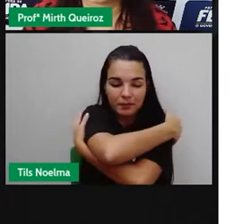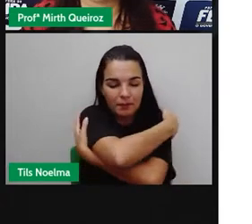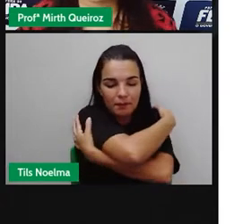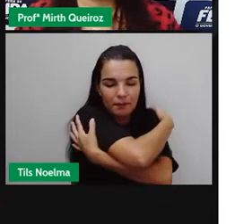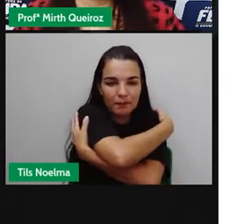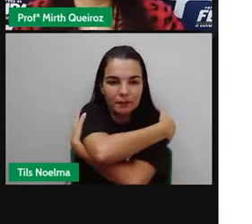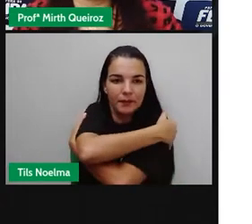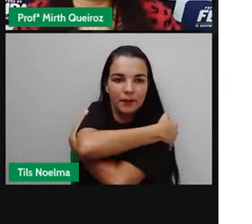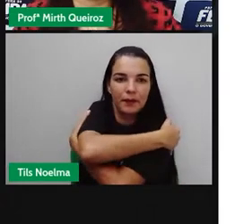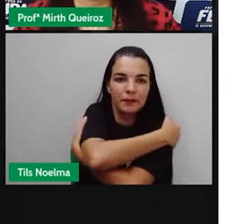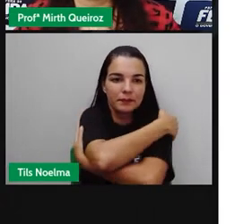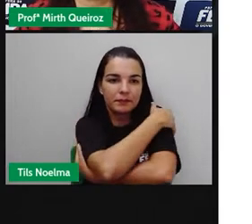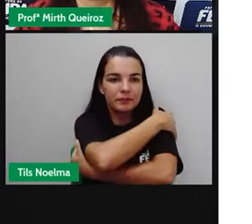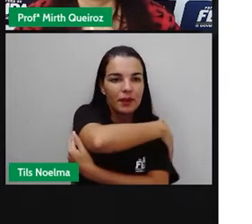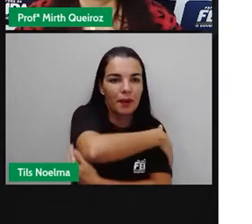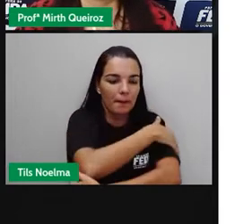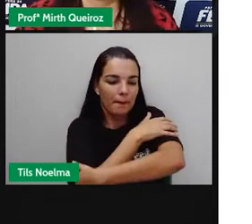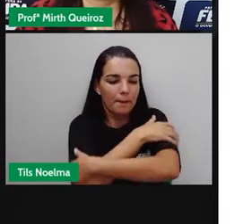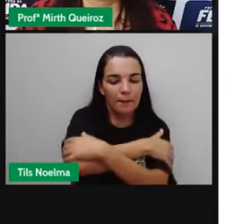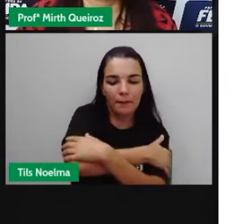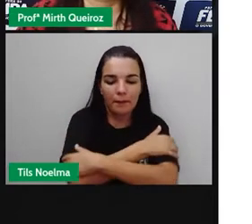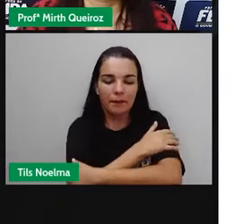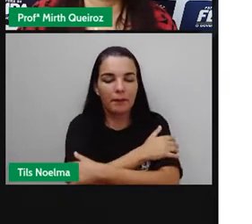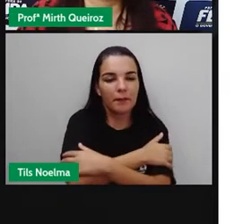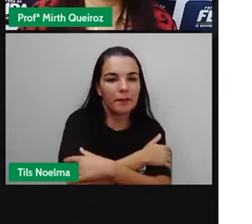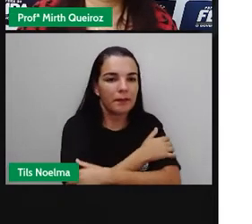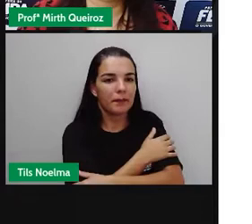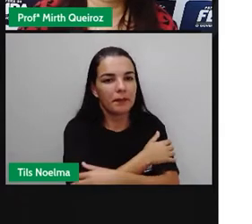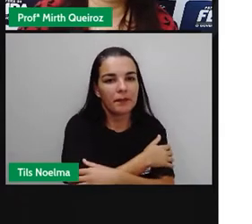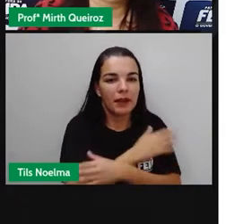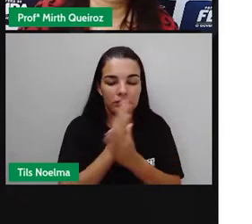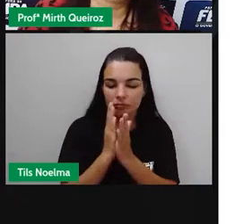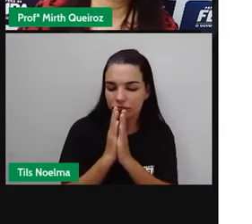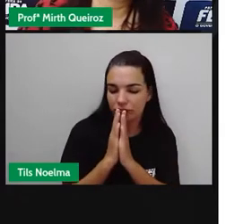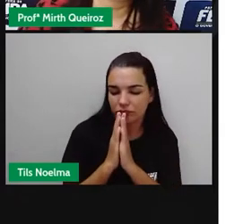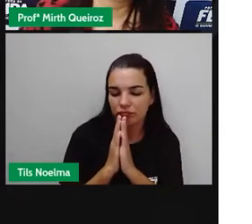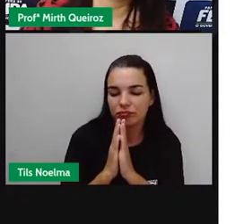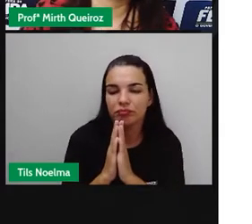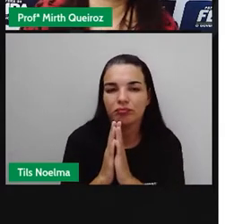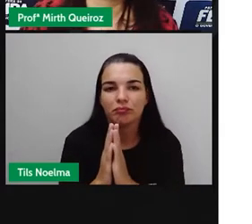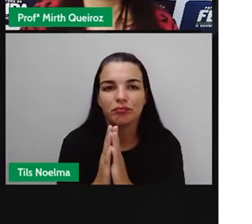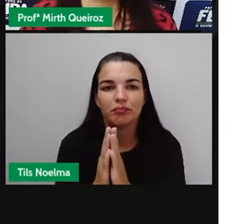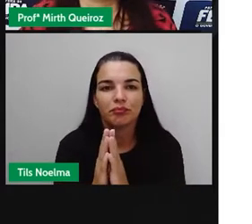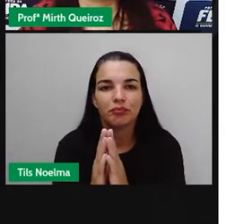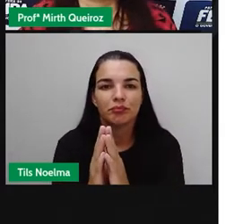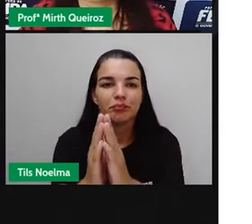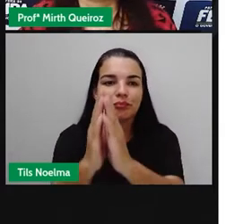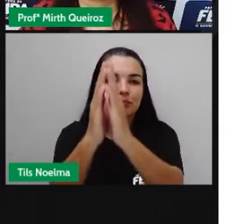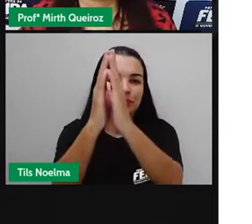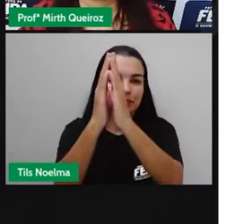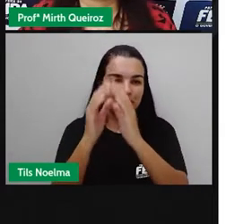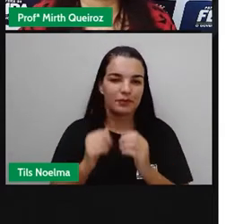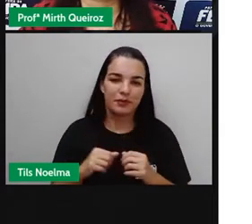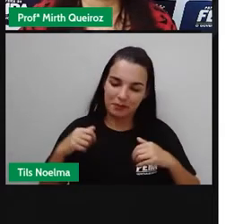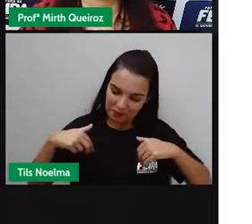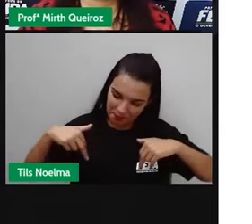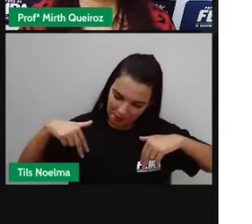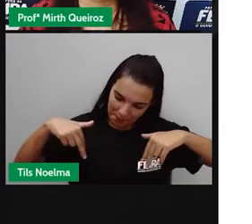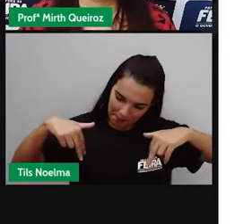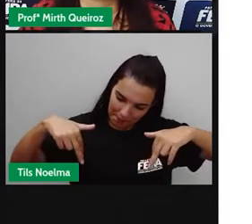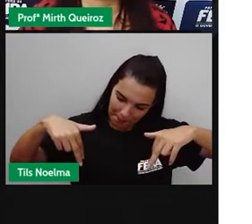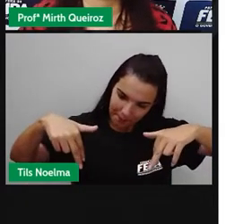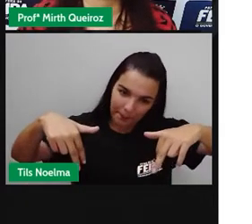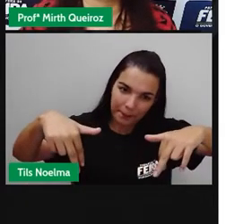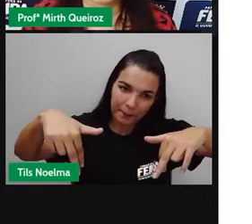dançar, né? Dançar forró. E o primeiro casal de uma fila e o último da outra fila trocam